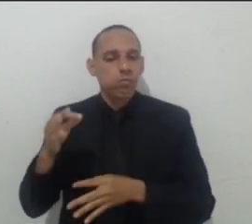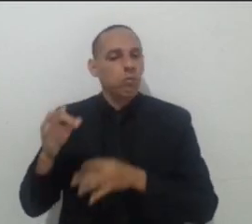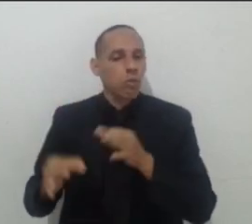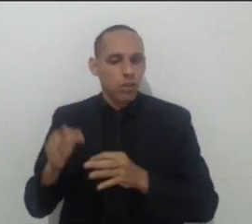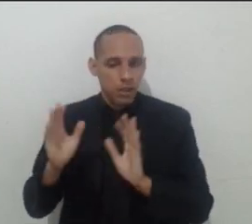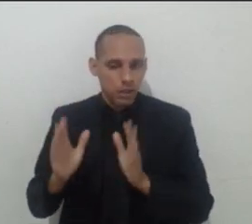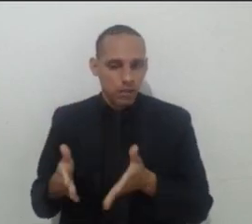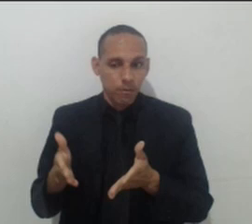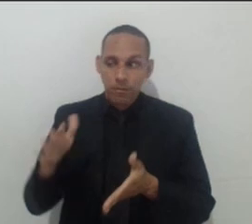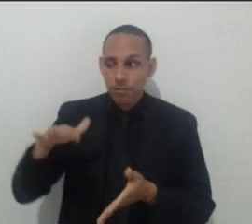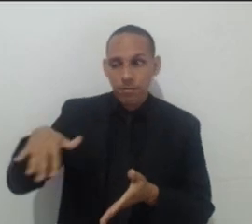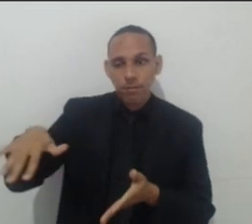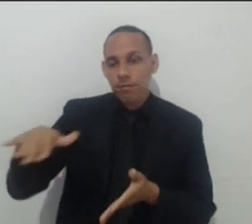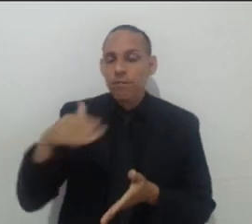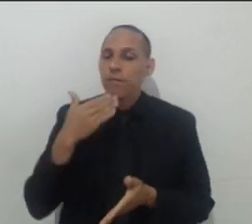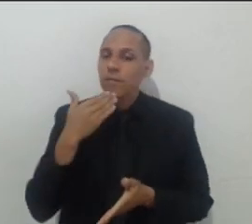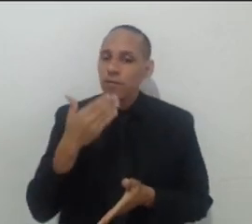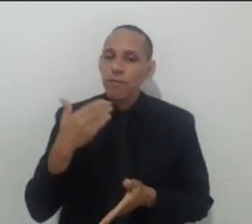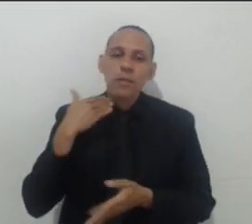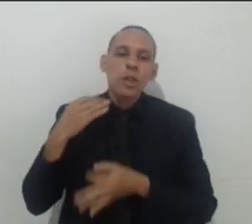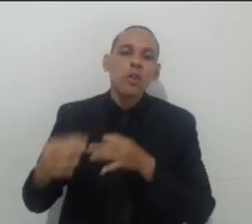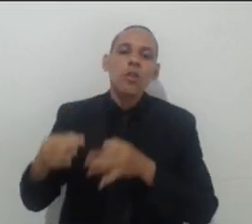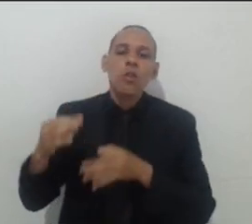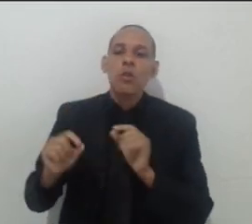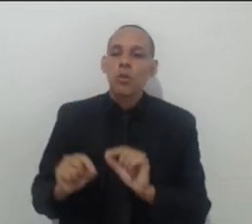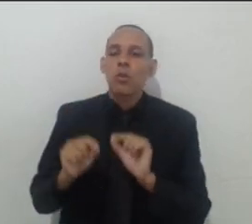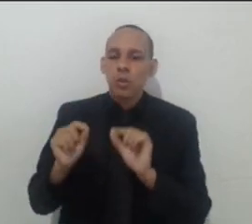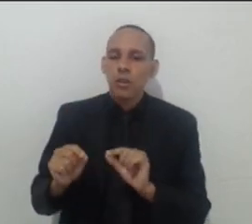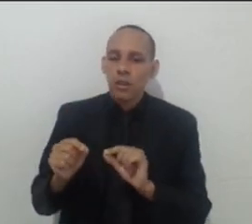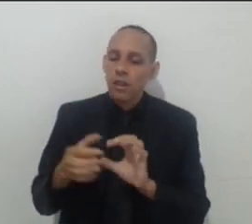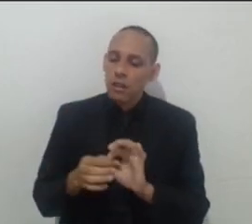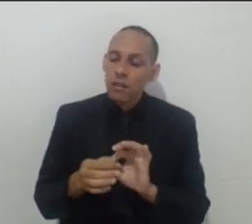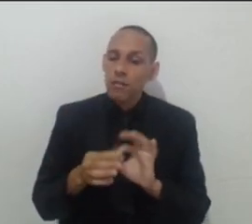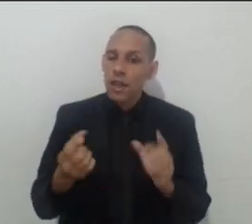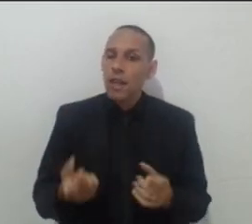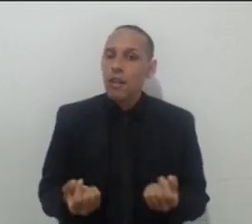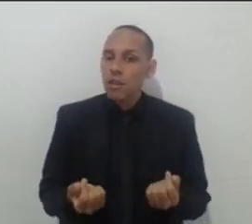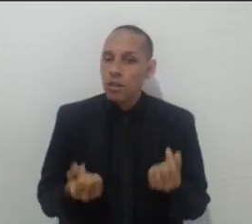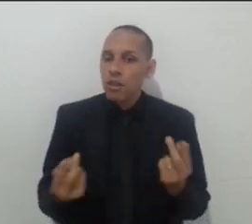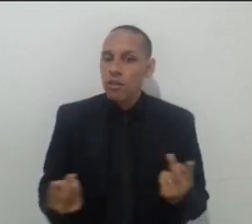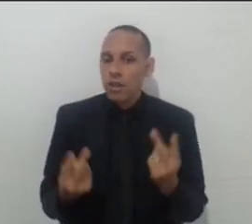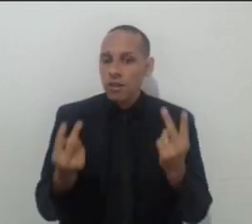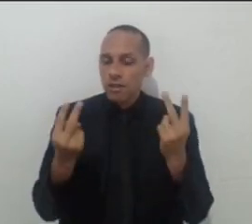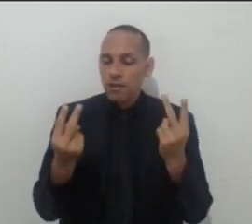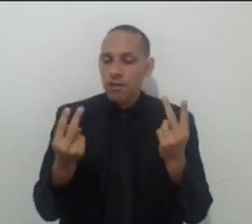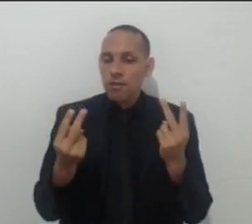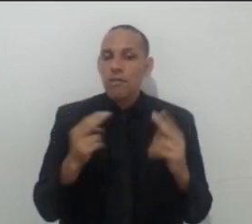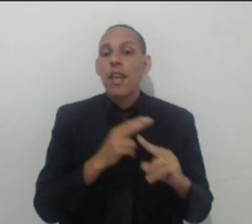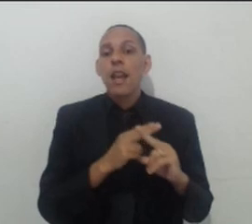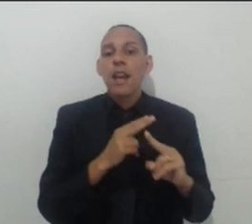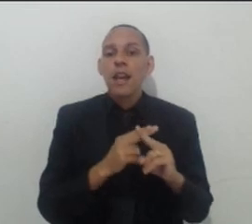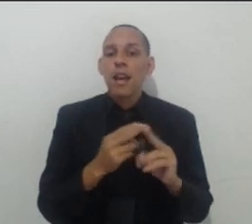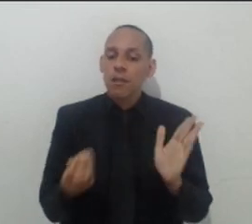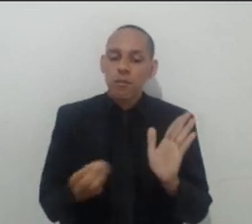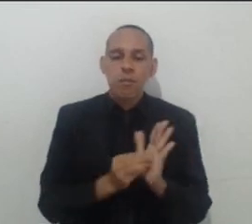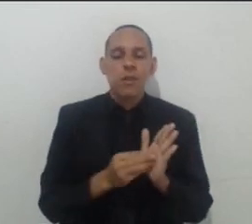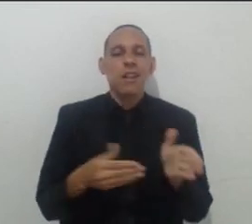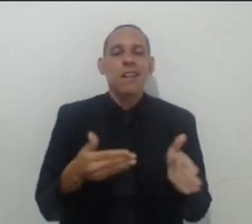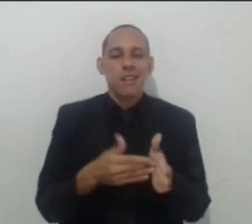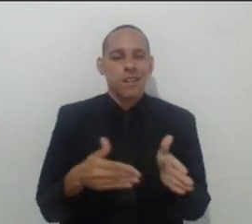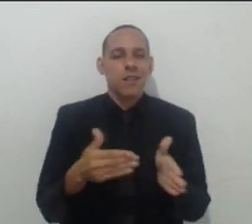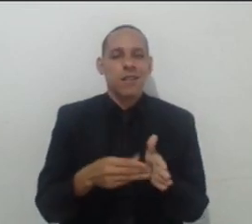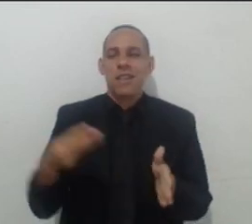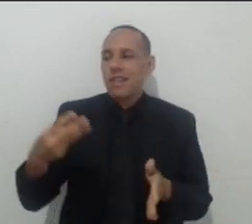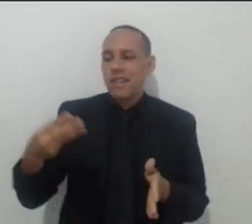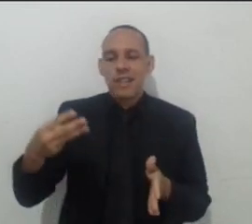exequentes pediram à juíza que efetuasse a liberação desse valor. A Caixa, então, protocolou o embargo de terceiro na Justiça